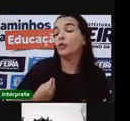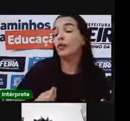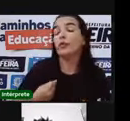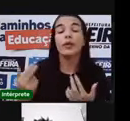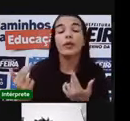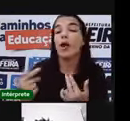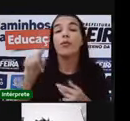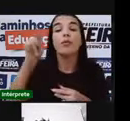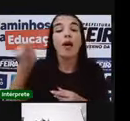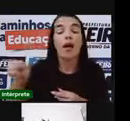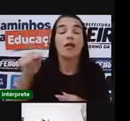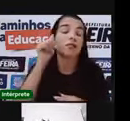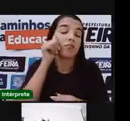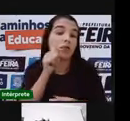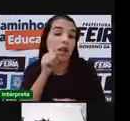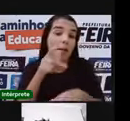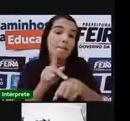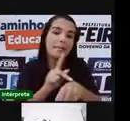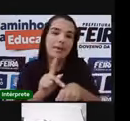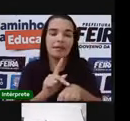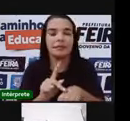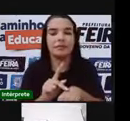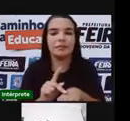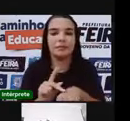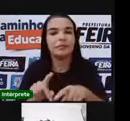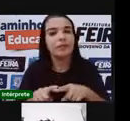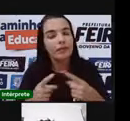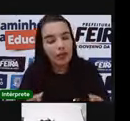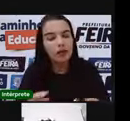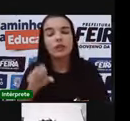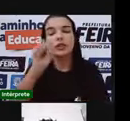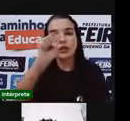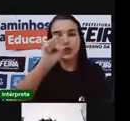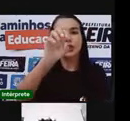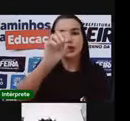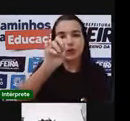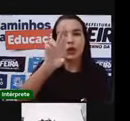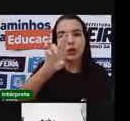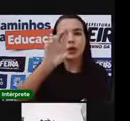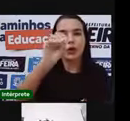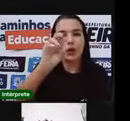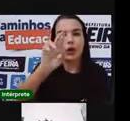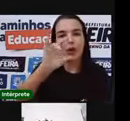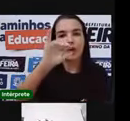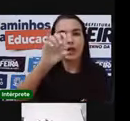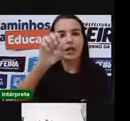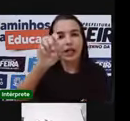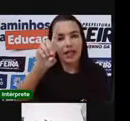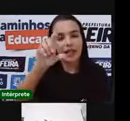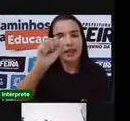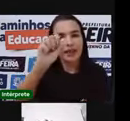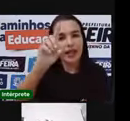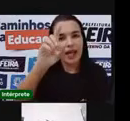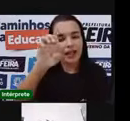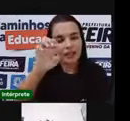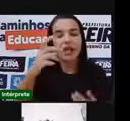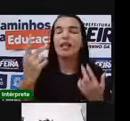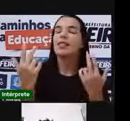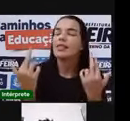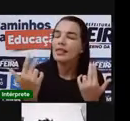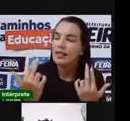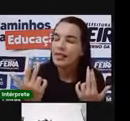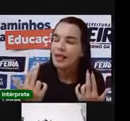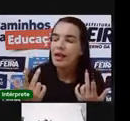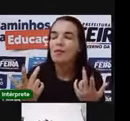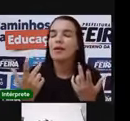tá? Então, a sororidade também é uma experiência de afeto, de amor, de